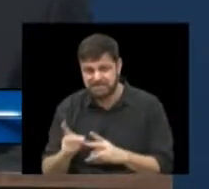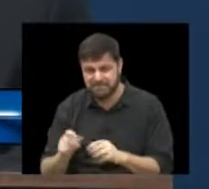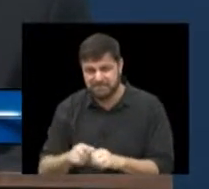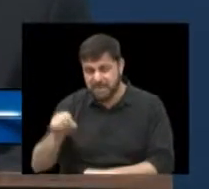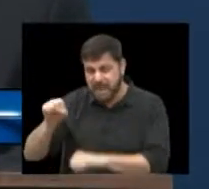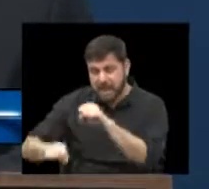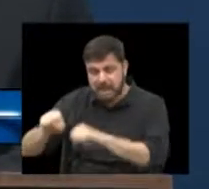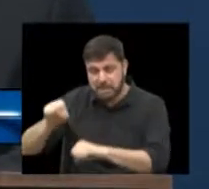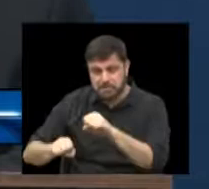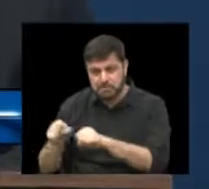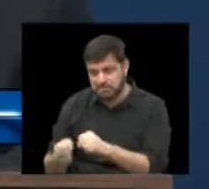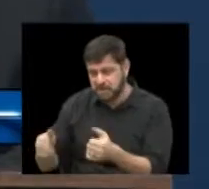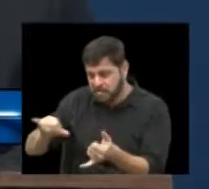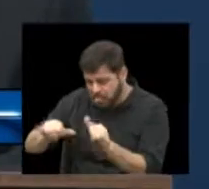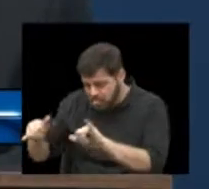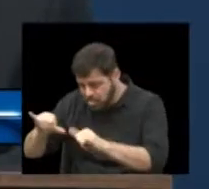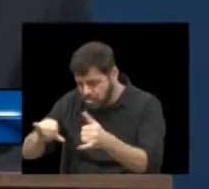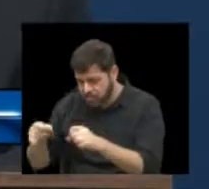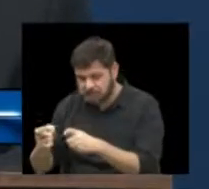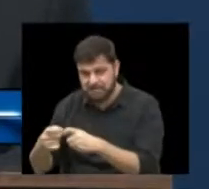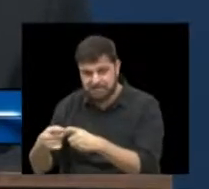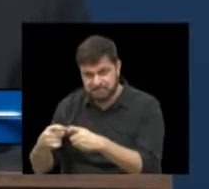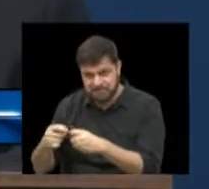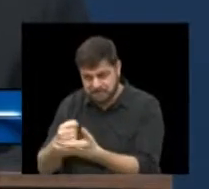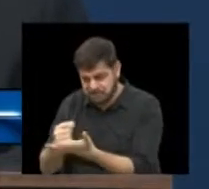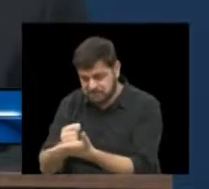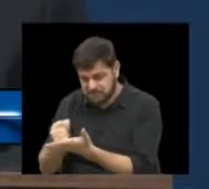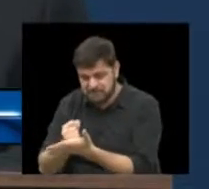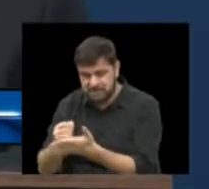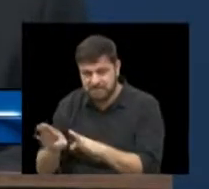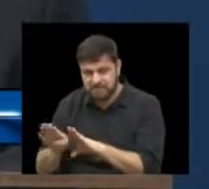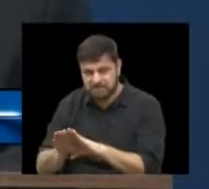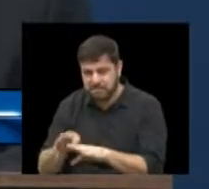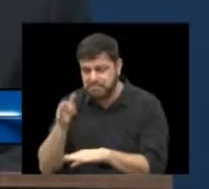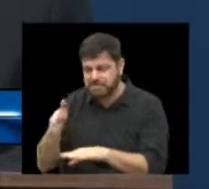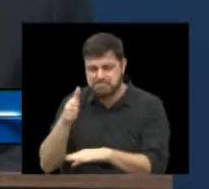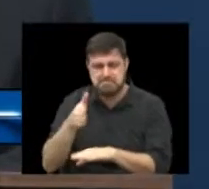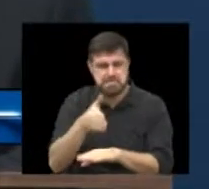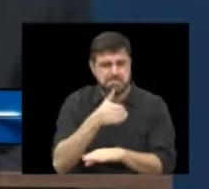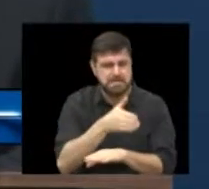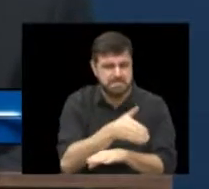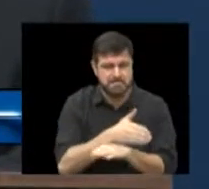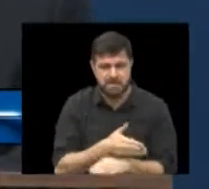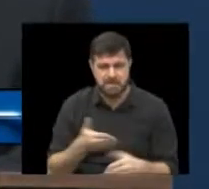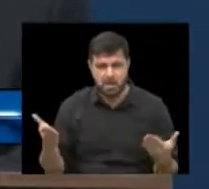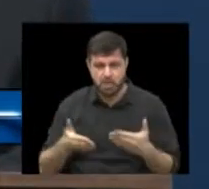de medicamentos e tantos outros como consultórios também. O documento lido pelo vereador